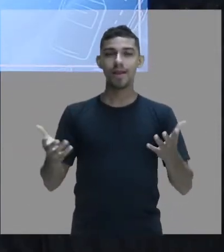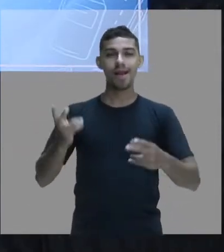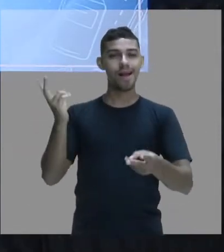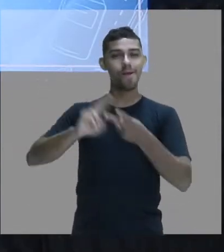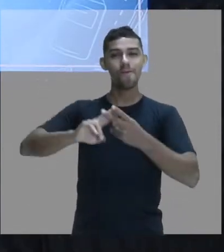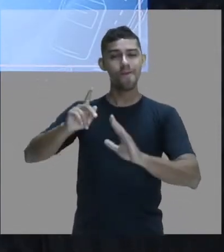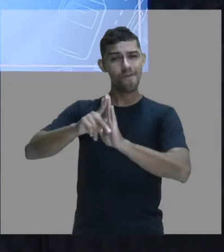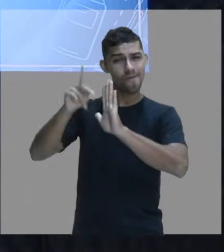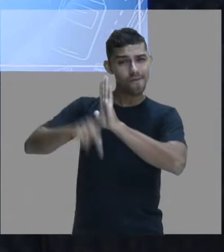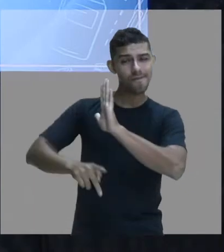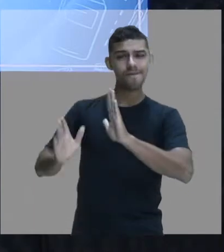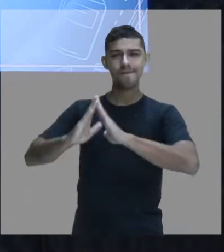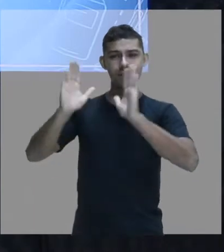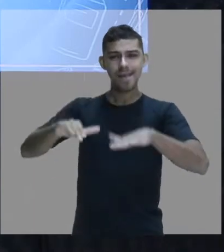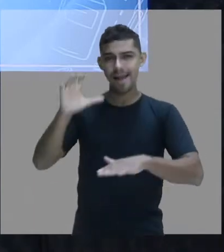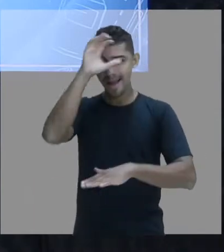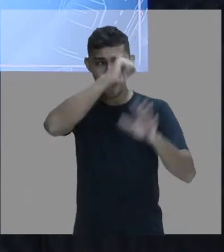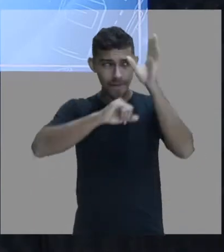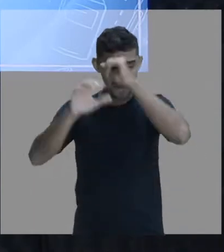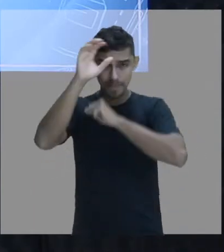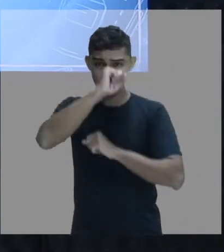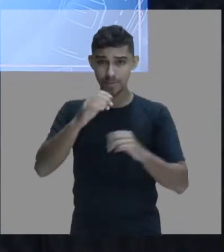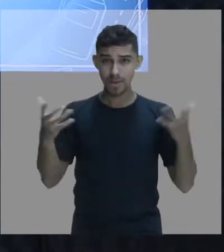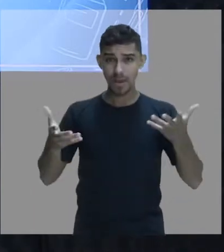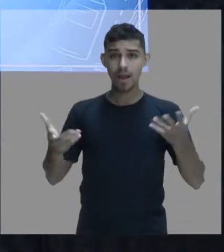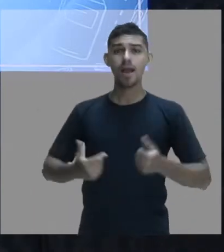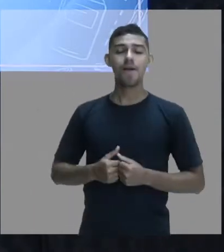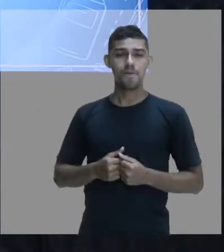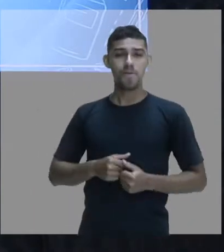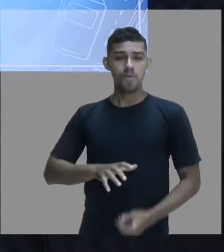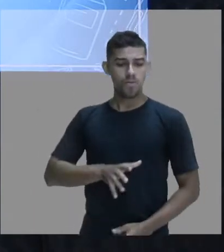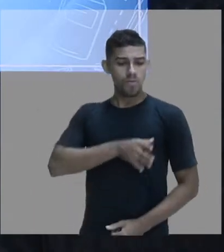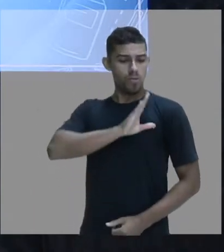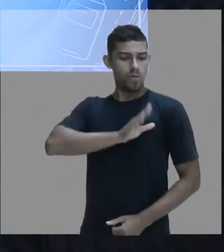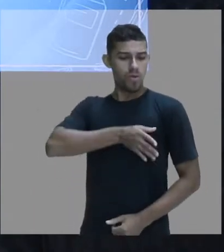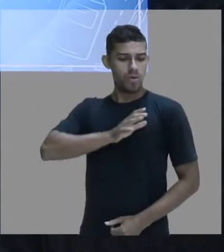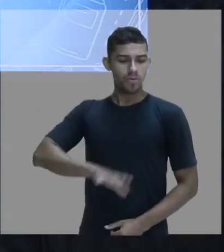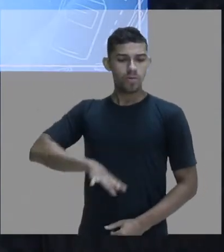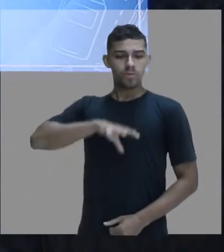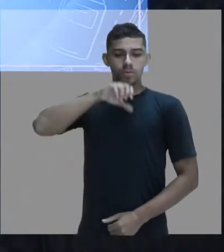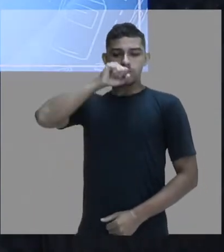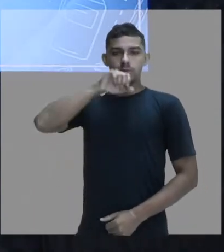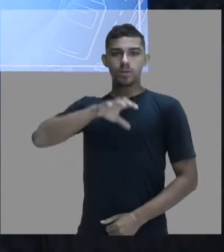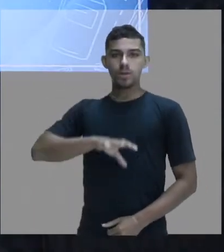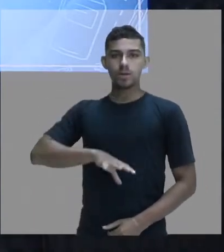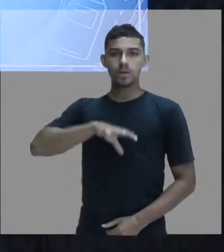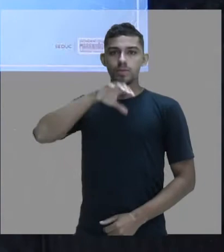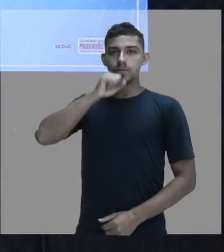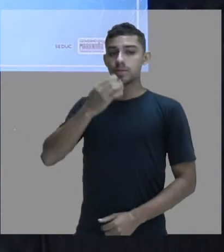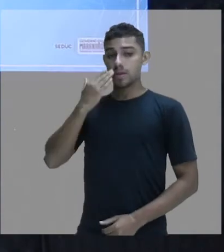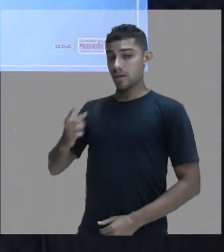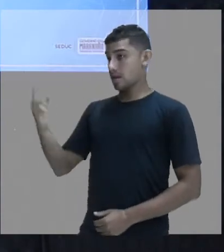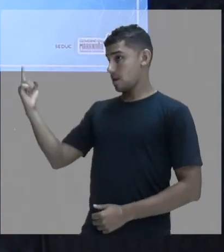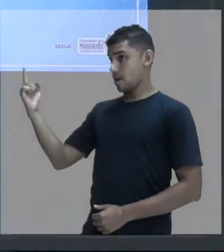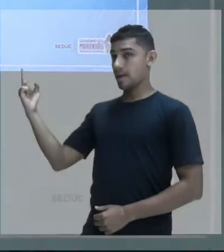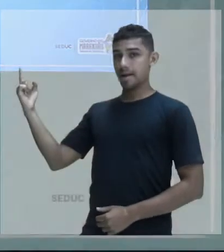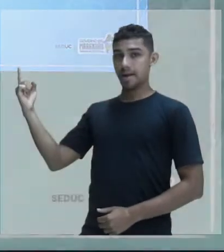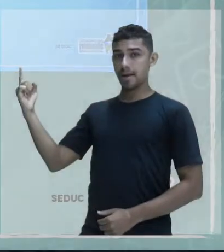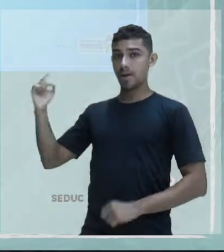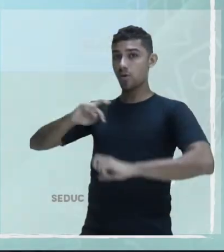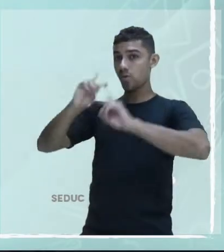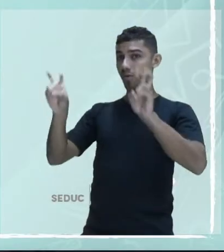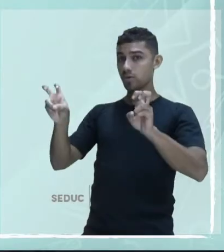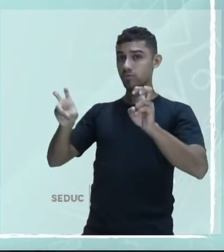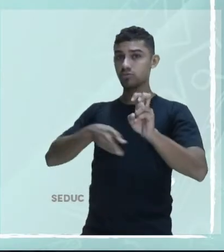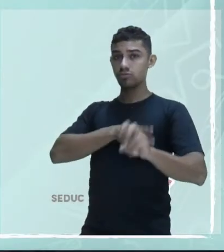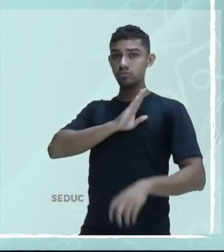Casa Aprendendo, nós iremos aprender um pouquinho sobre o sistema cardiorrespiratório. Daí eu organizei a aula da seguinte forma. Nós vamos